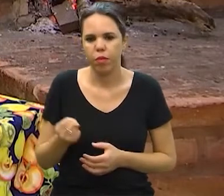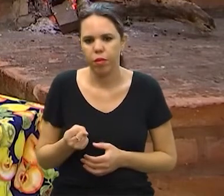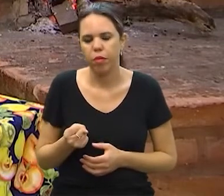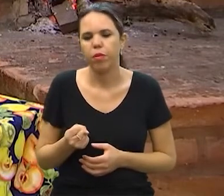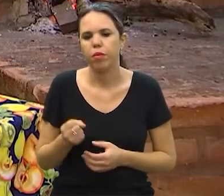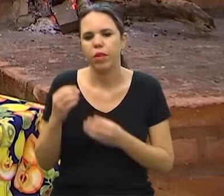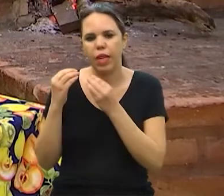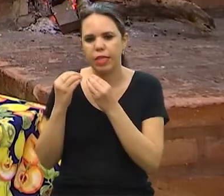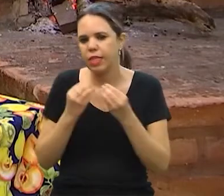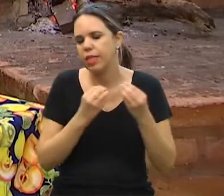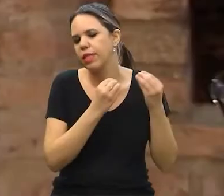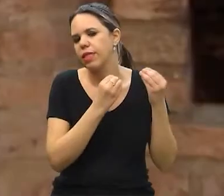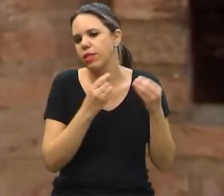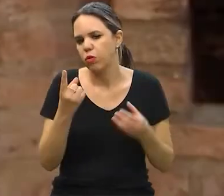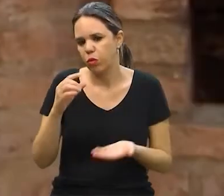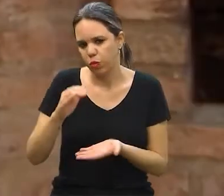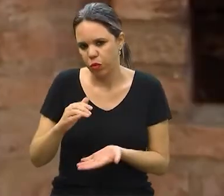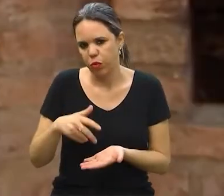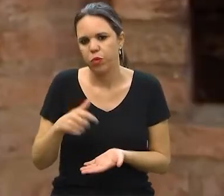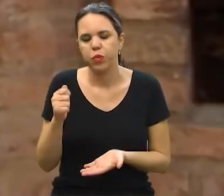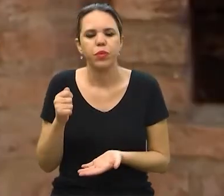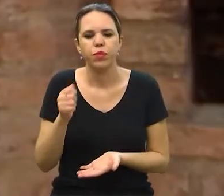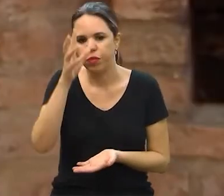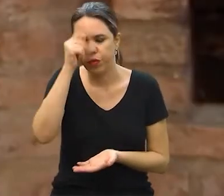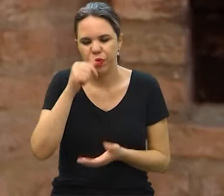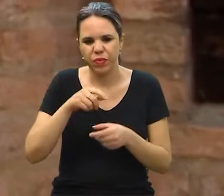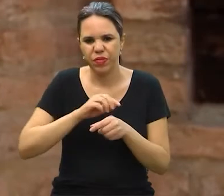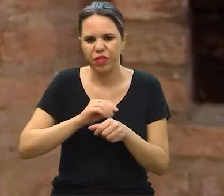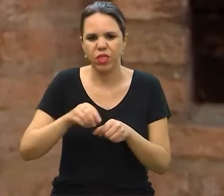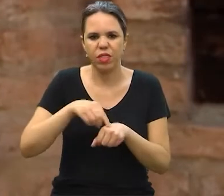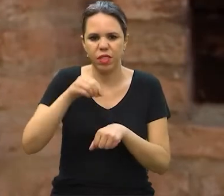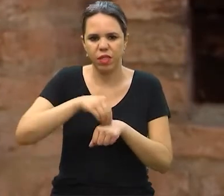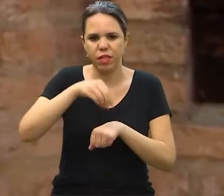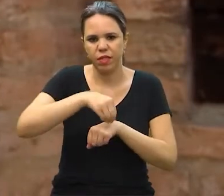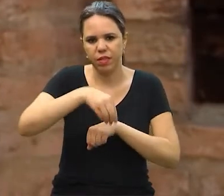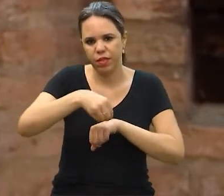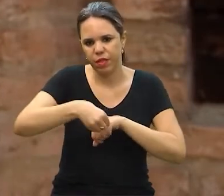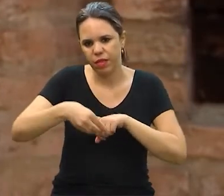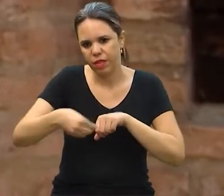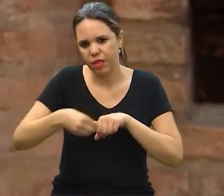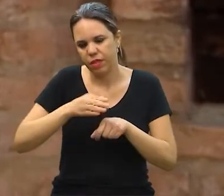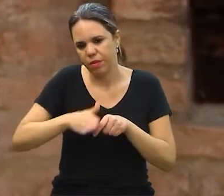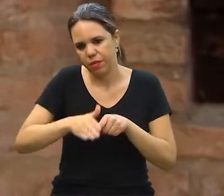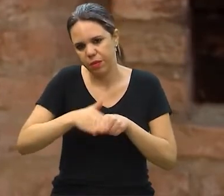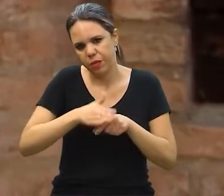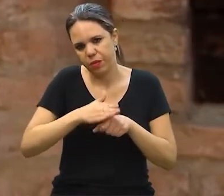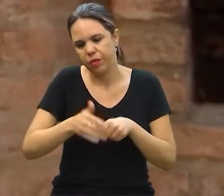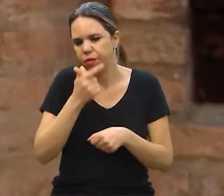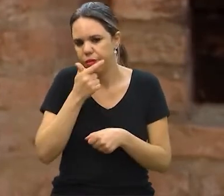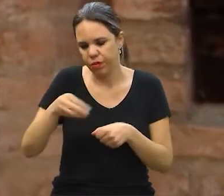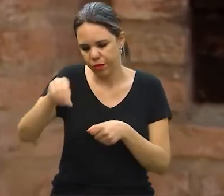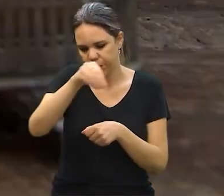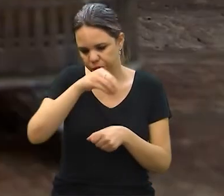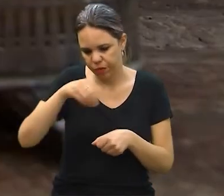requeijão, milho, uma lata de milho. Isso, vai o frango desfiado, né? Se você quiser pôr um parmesão por cima, fica